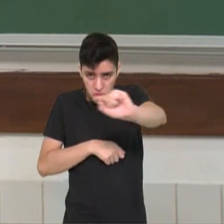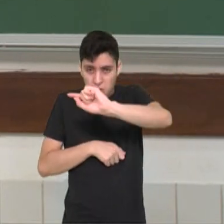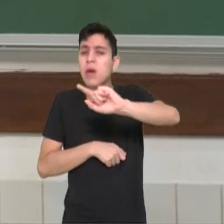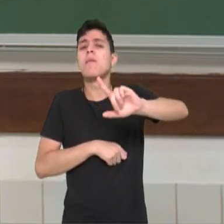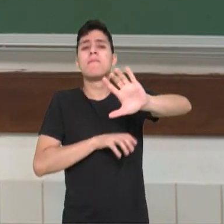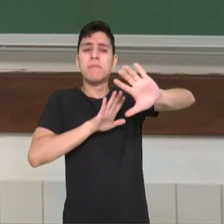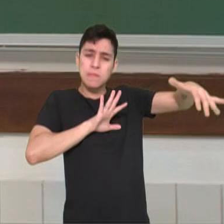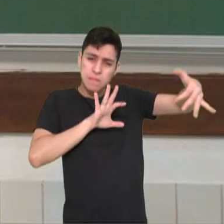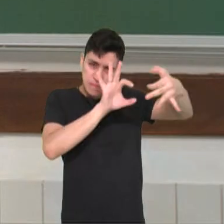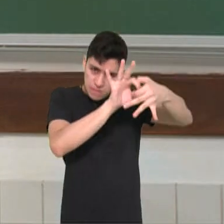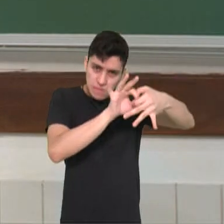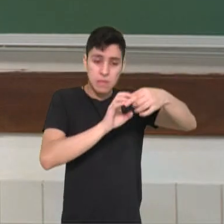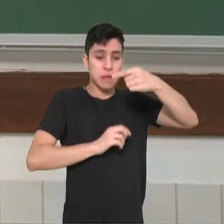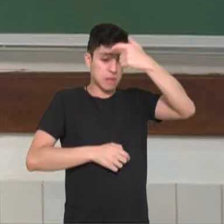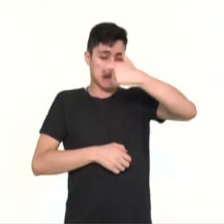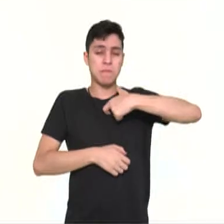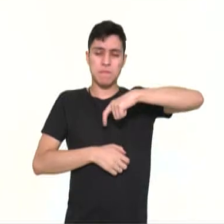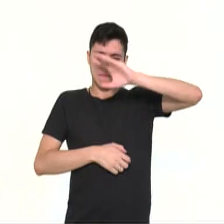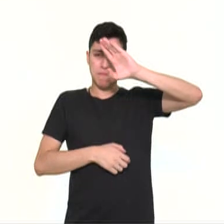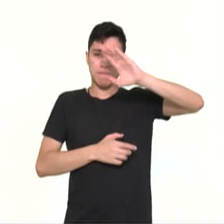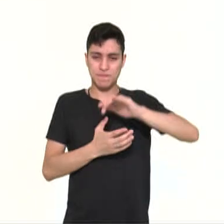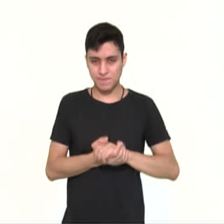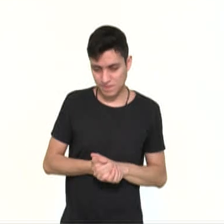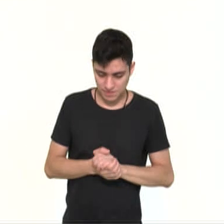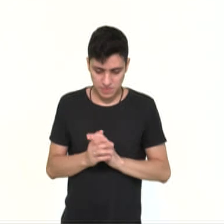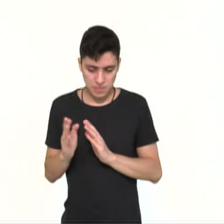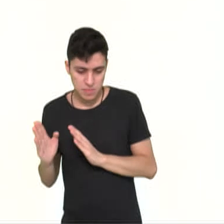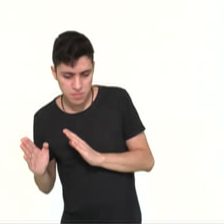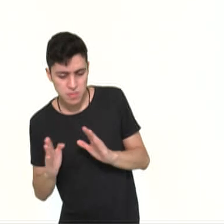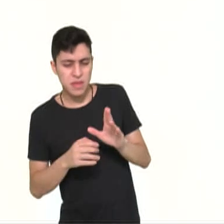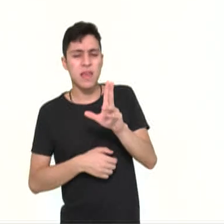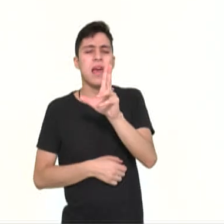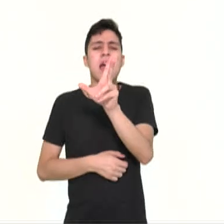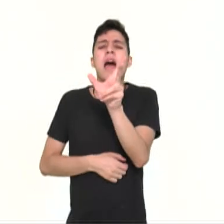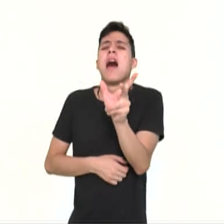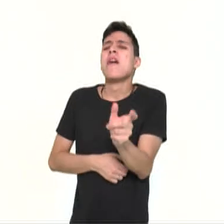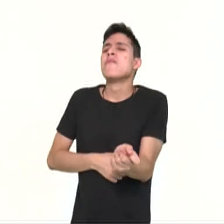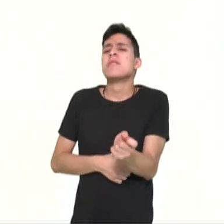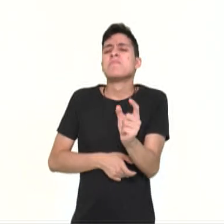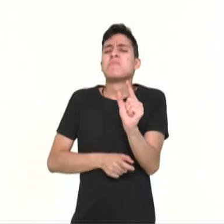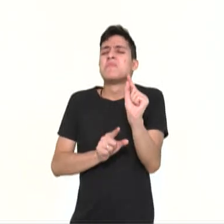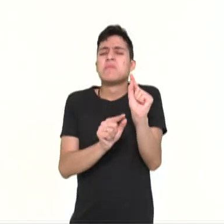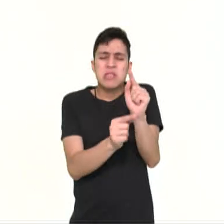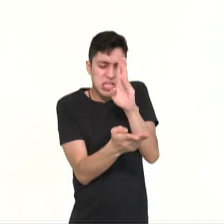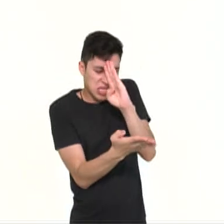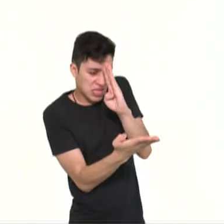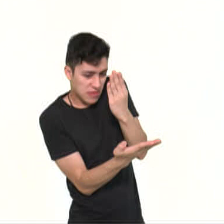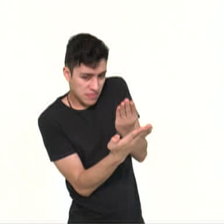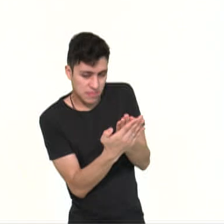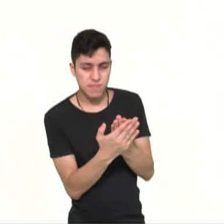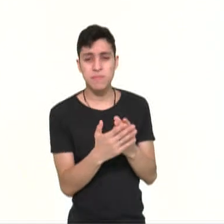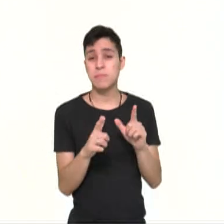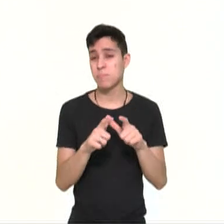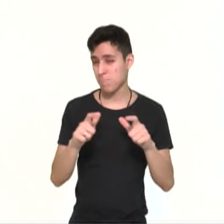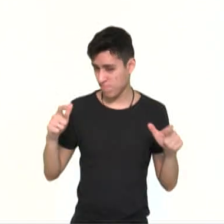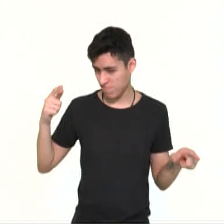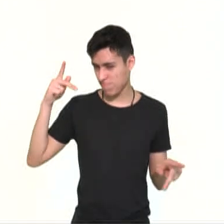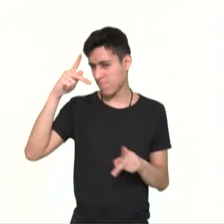ao redor. As crenças africanas. Nesse período, quase todas essas populações elas eram